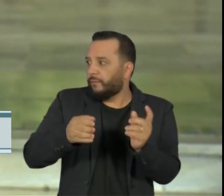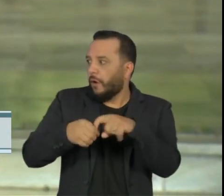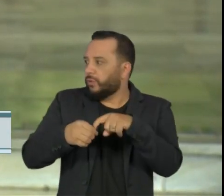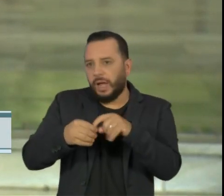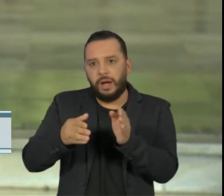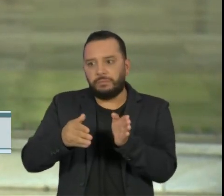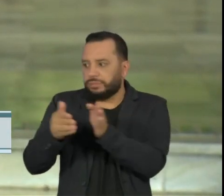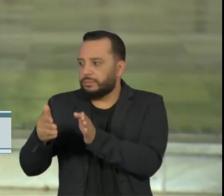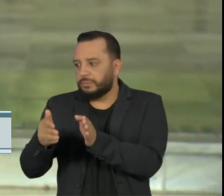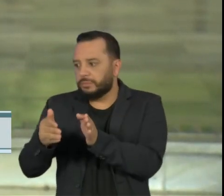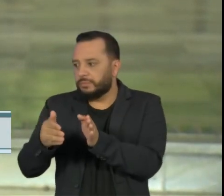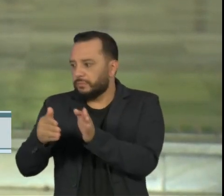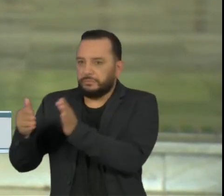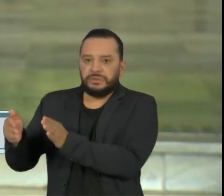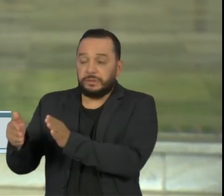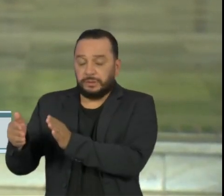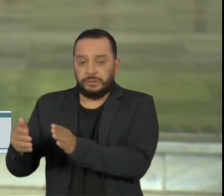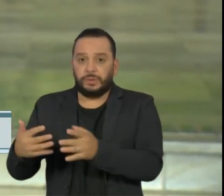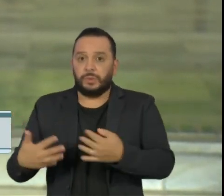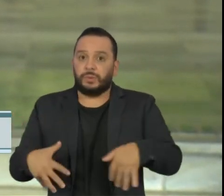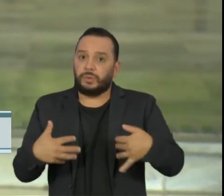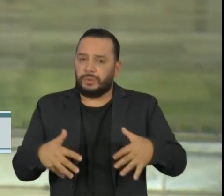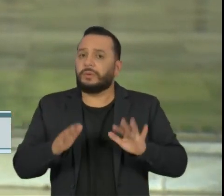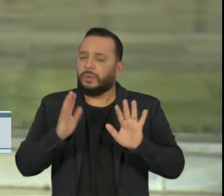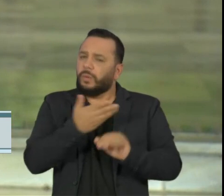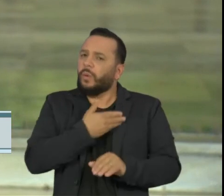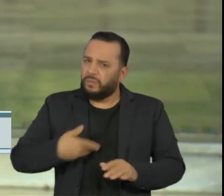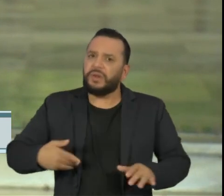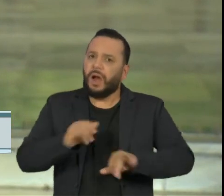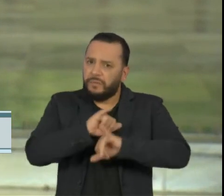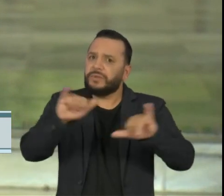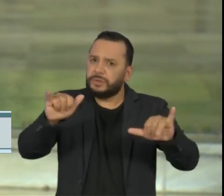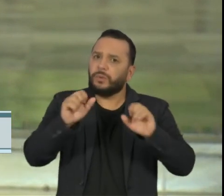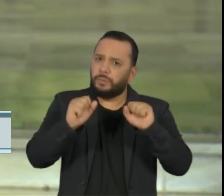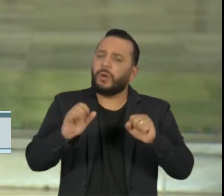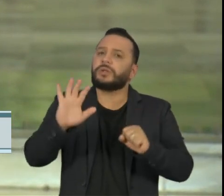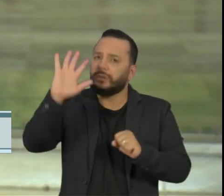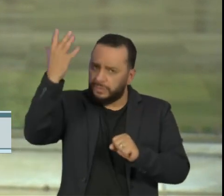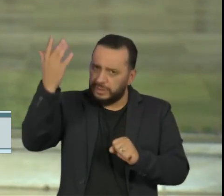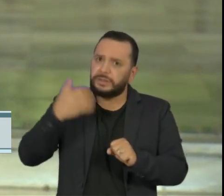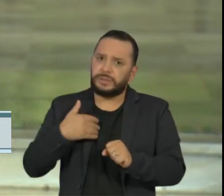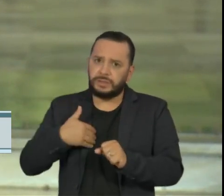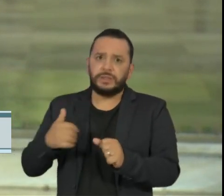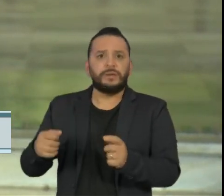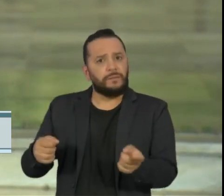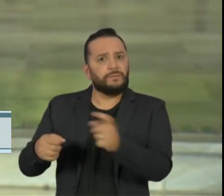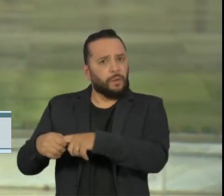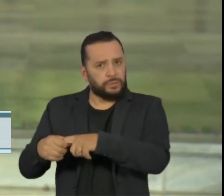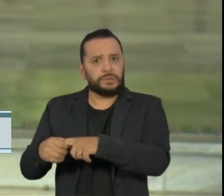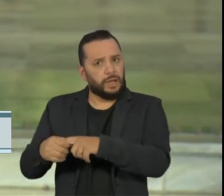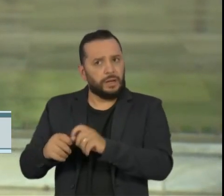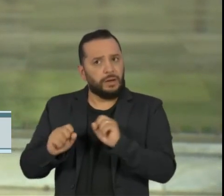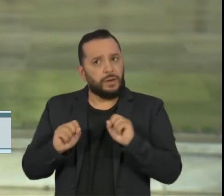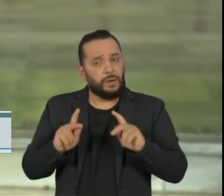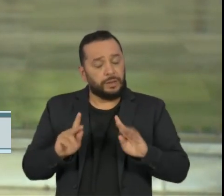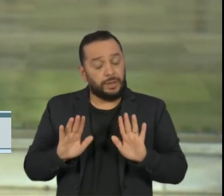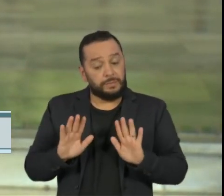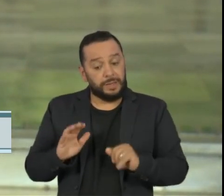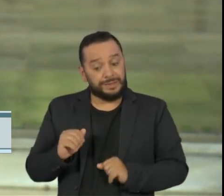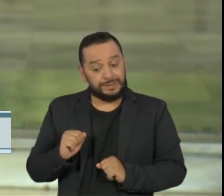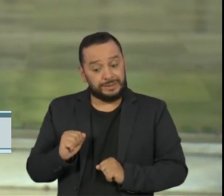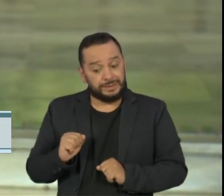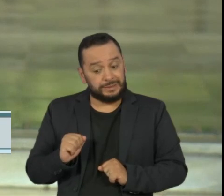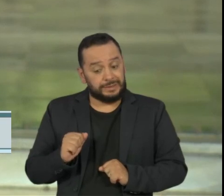e o governo já alertava sobre isso, que poderia ter que voltar sem nenhum tipo de problema. Mas nós tivemos, na última